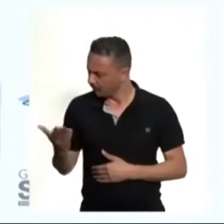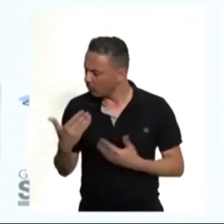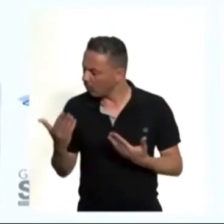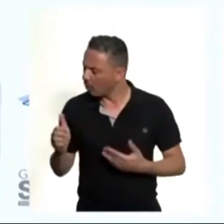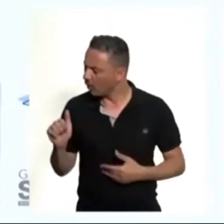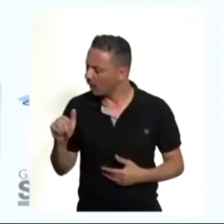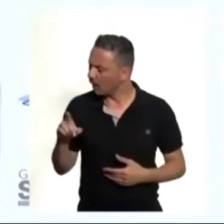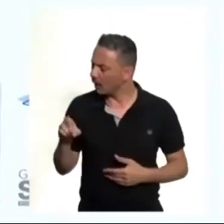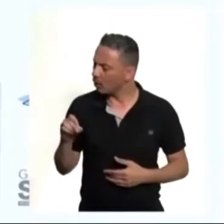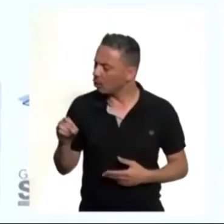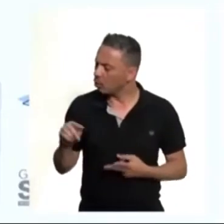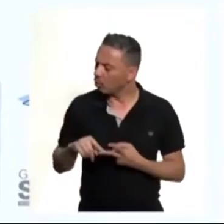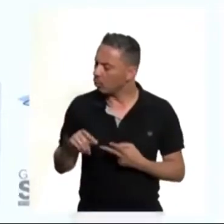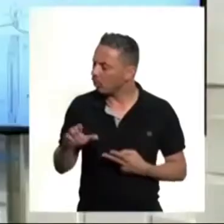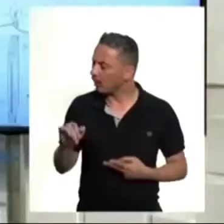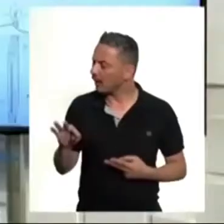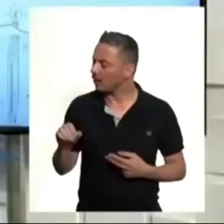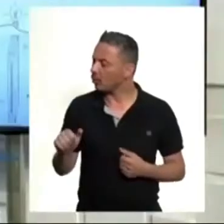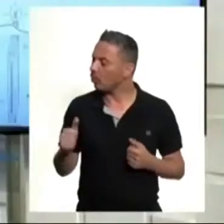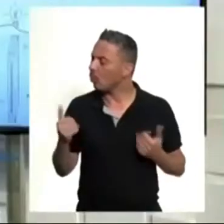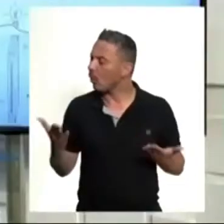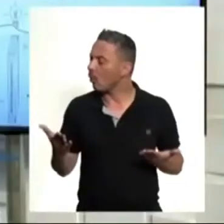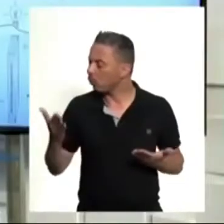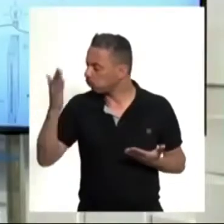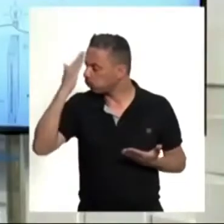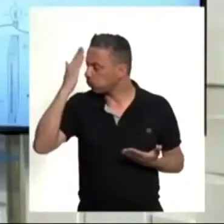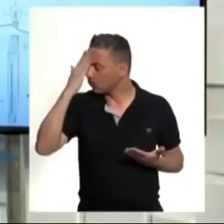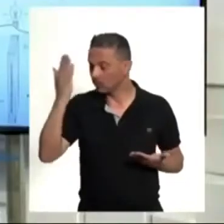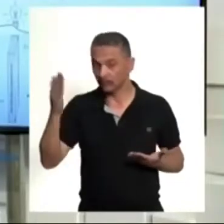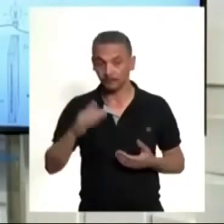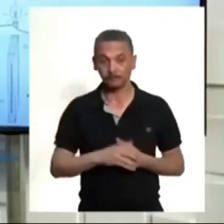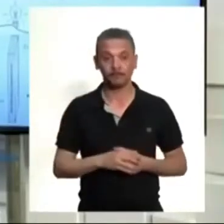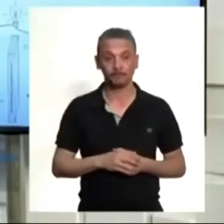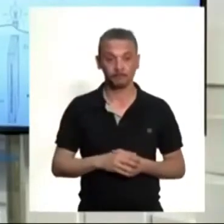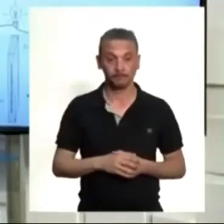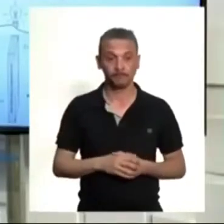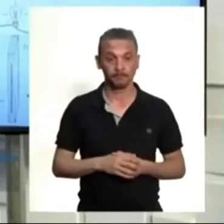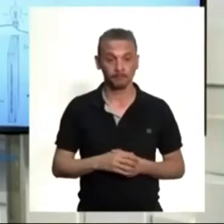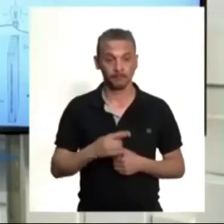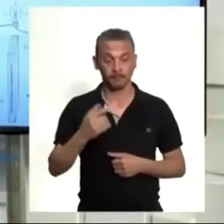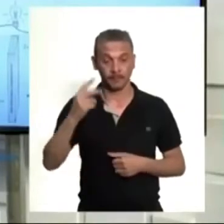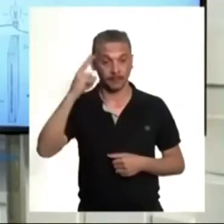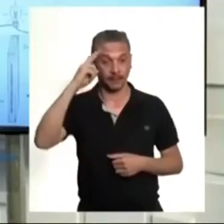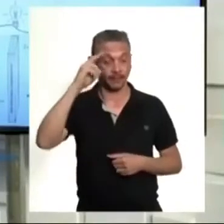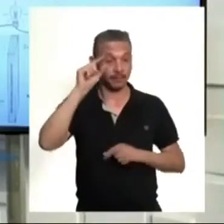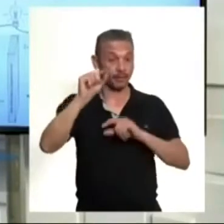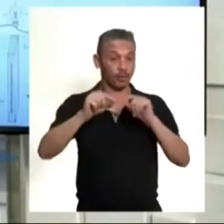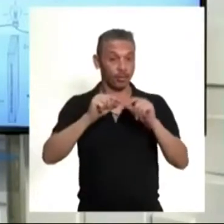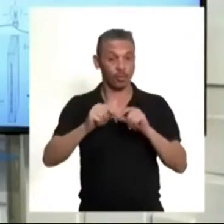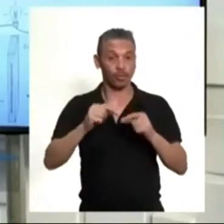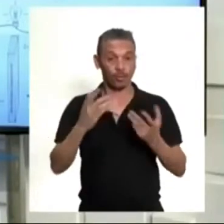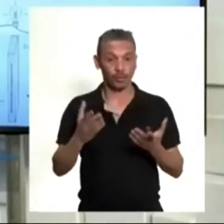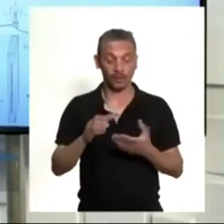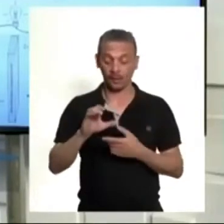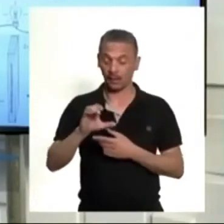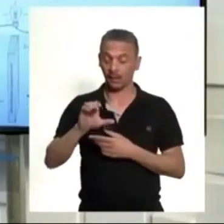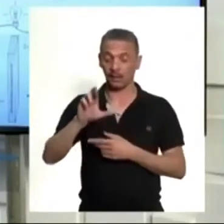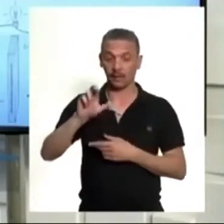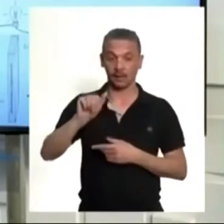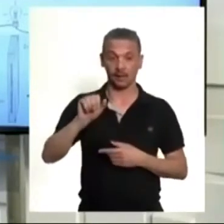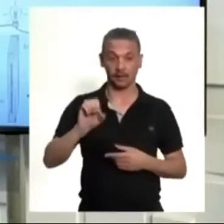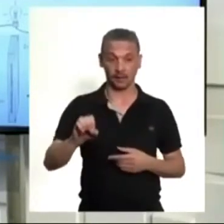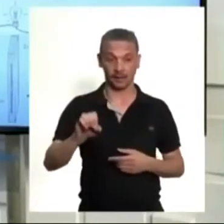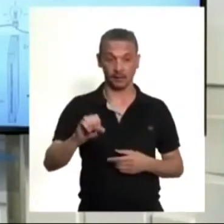cátodo? Que é a discussão que eu tinha feito com você agora mesmo. Você entendeu? Então o que você tem que lembrar? A regra do Kral